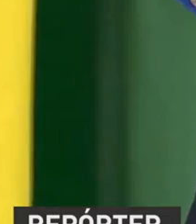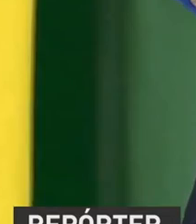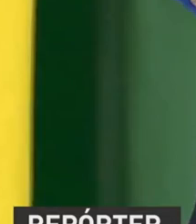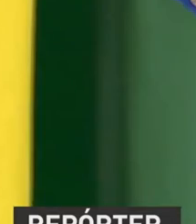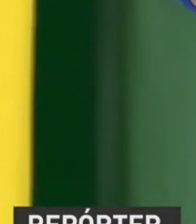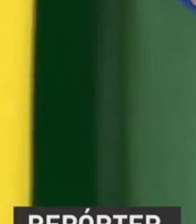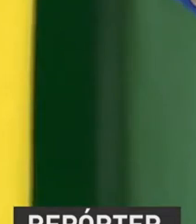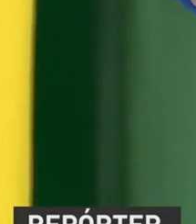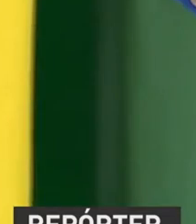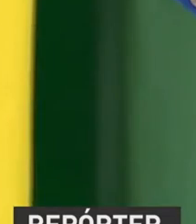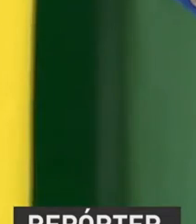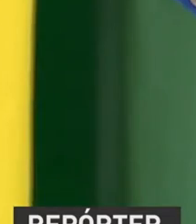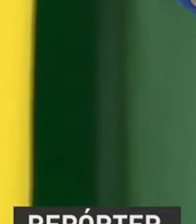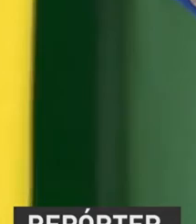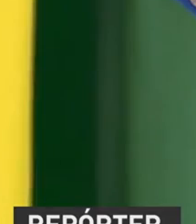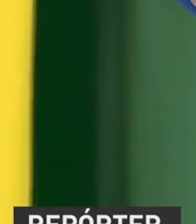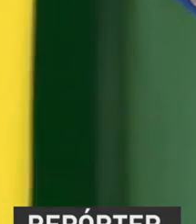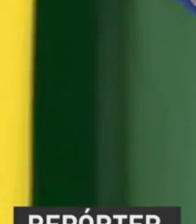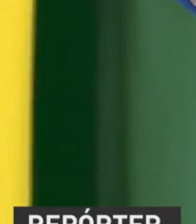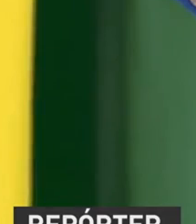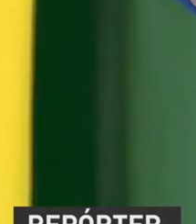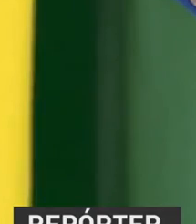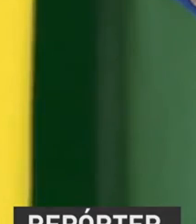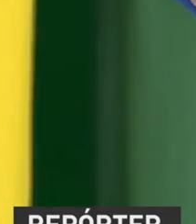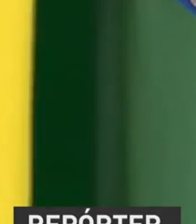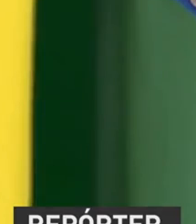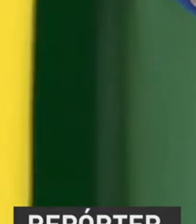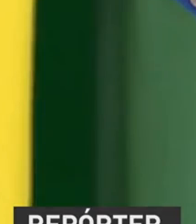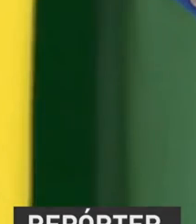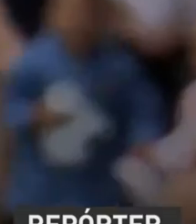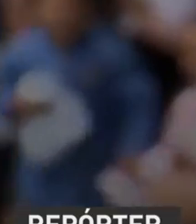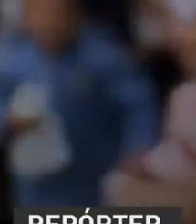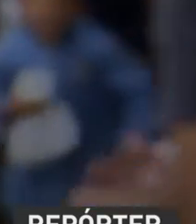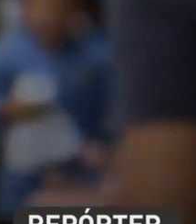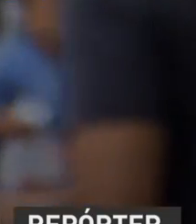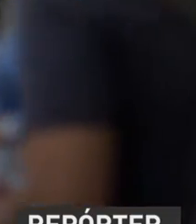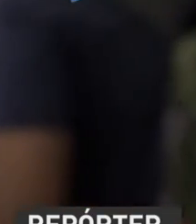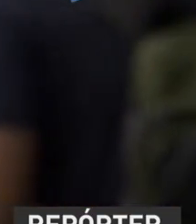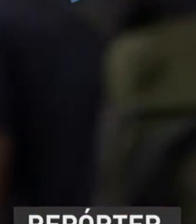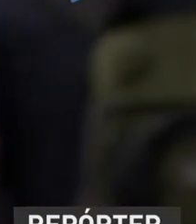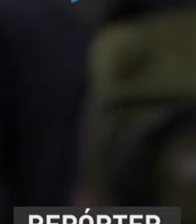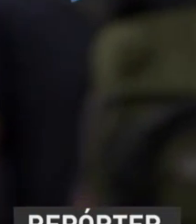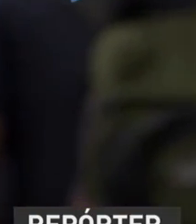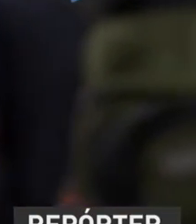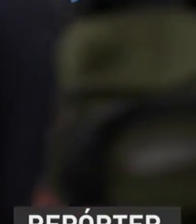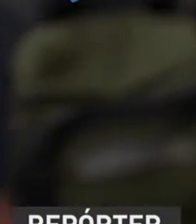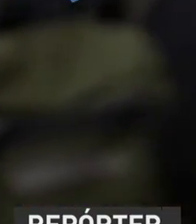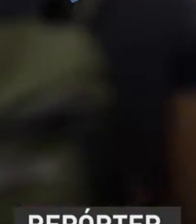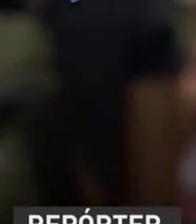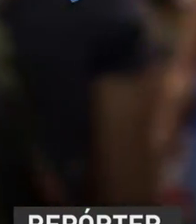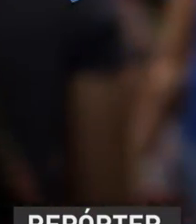de alguma maneira, uma certa tranquilidade social.